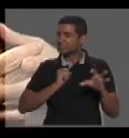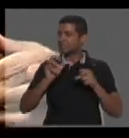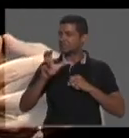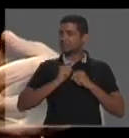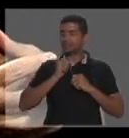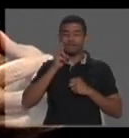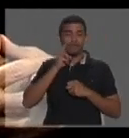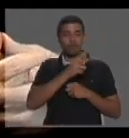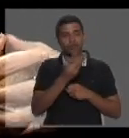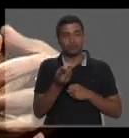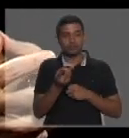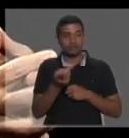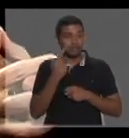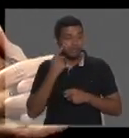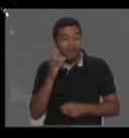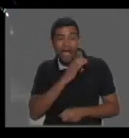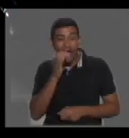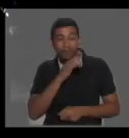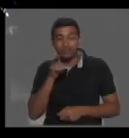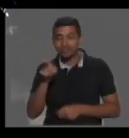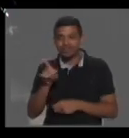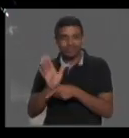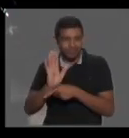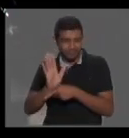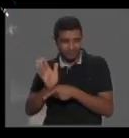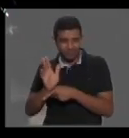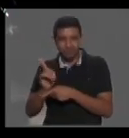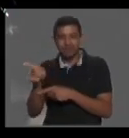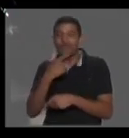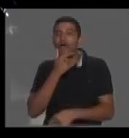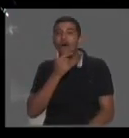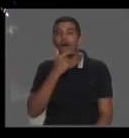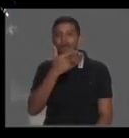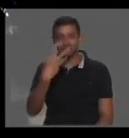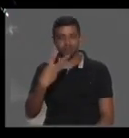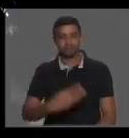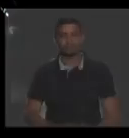estão arraigados. Então vamos assistir aqui um pedacinho